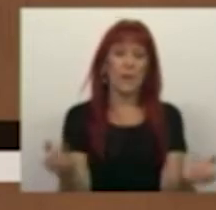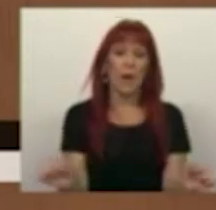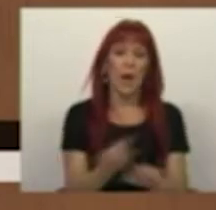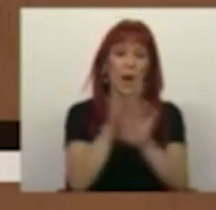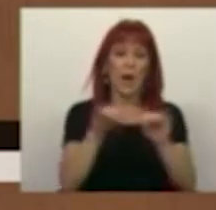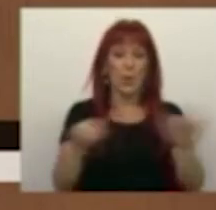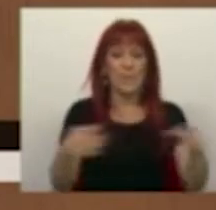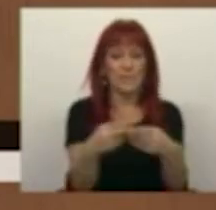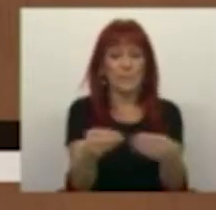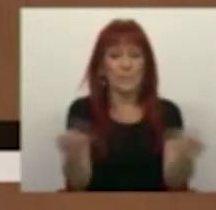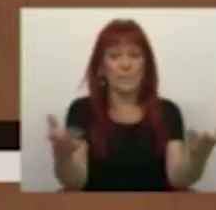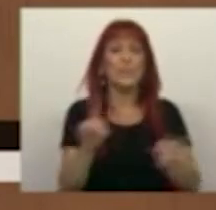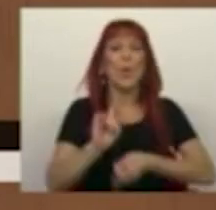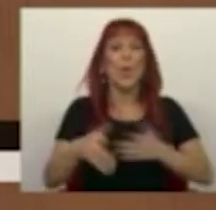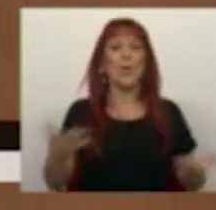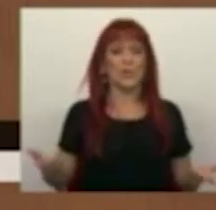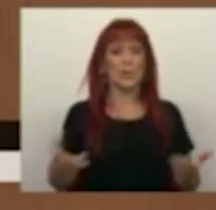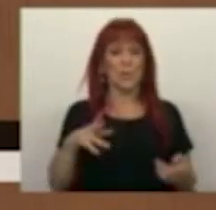numa fase de mitigação, na qual